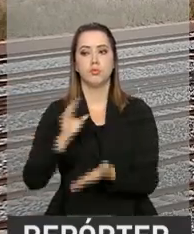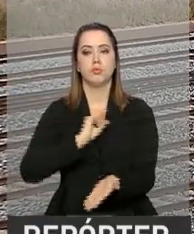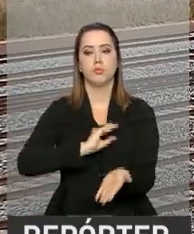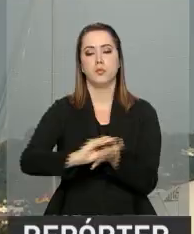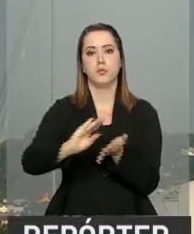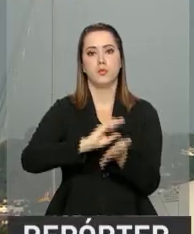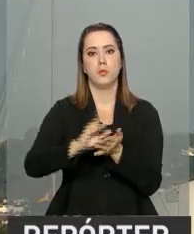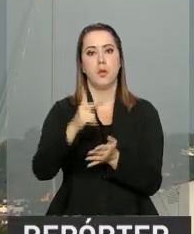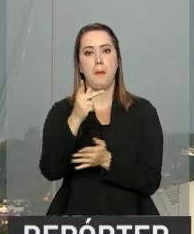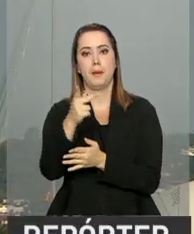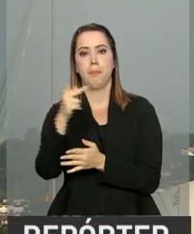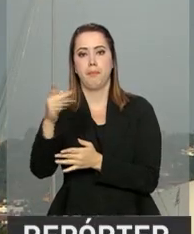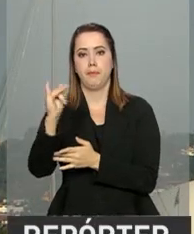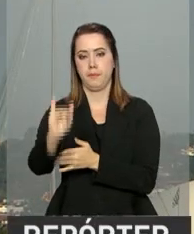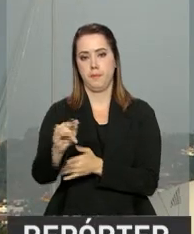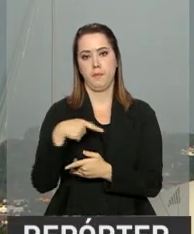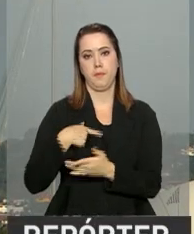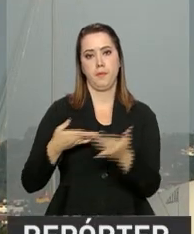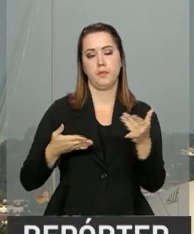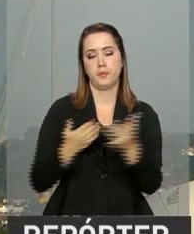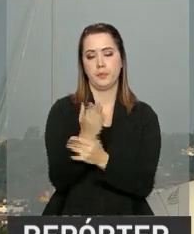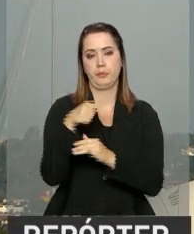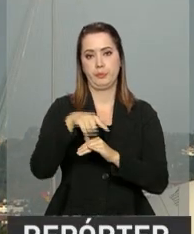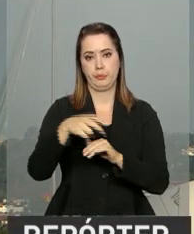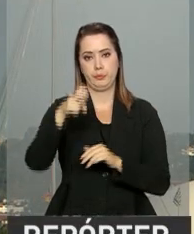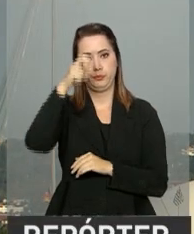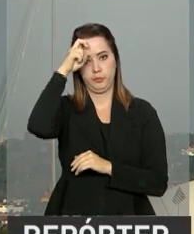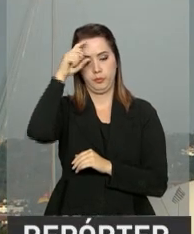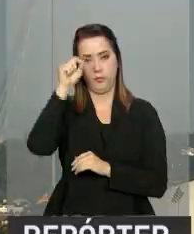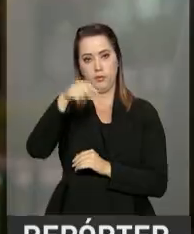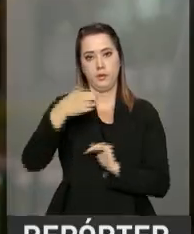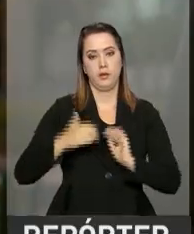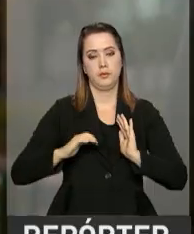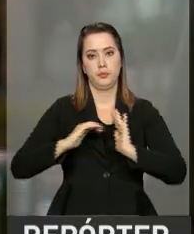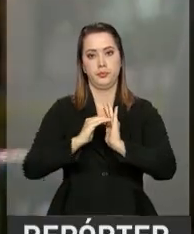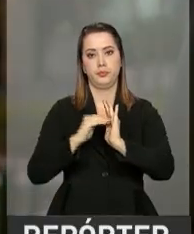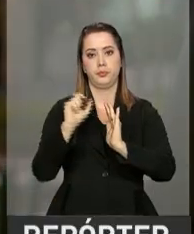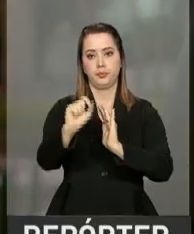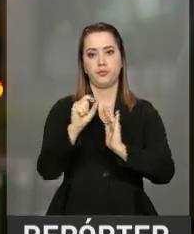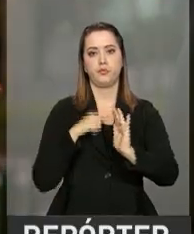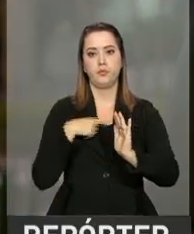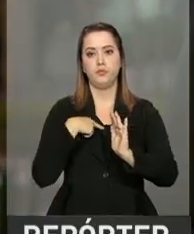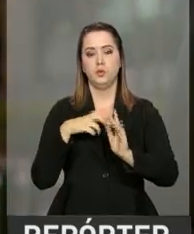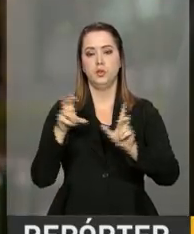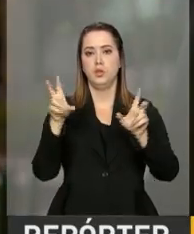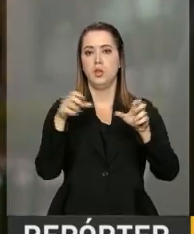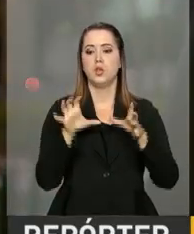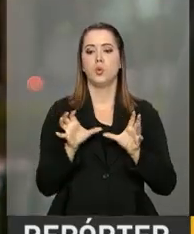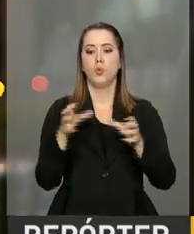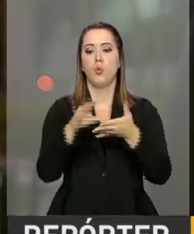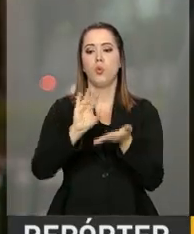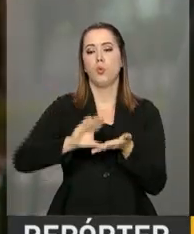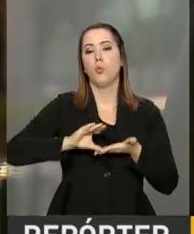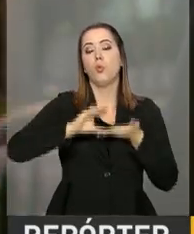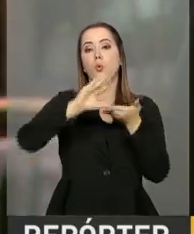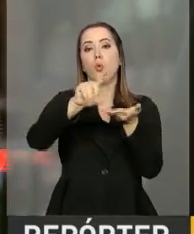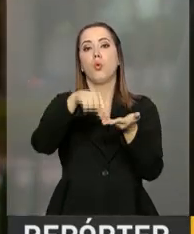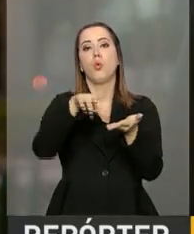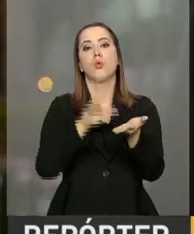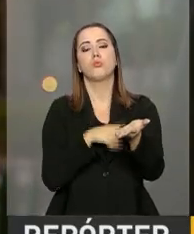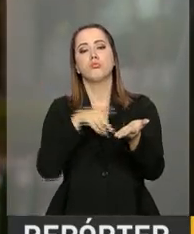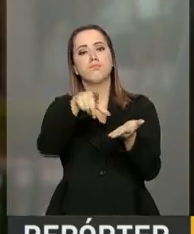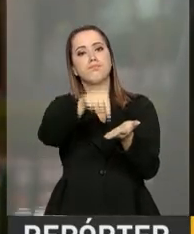o PPI aprovado nessa quinta-feira pelo Senado o PPI vai ter um conselho que vai decidir as áreas da